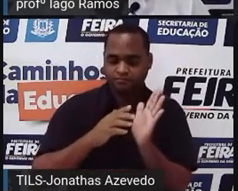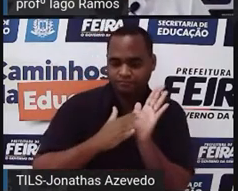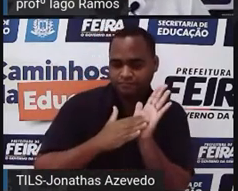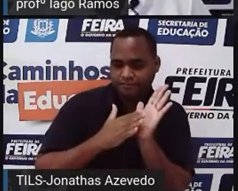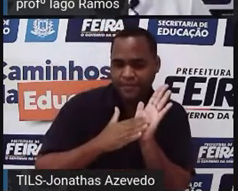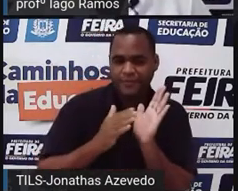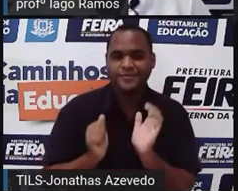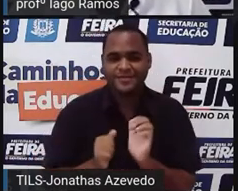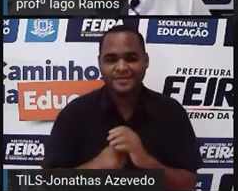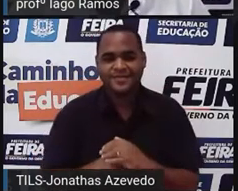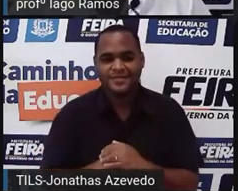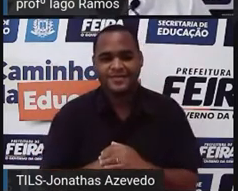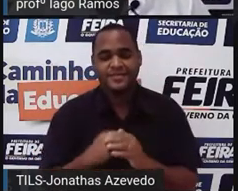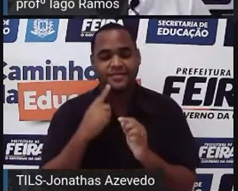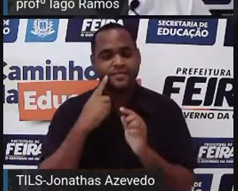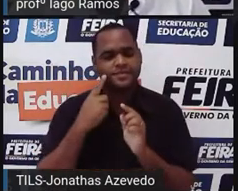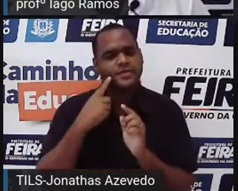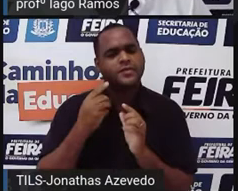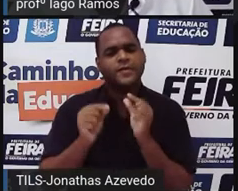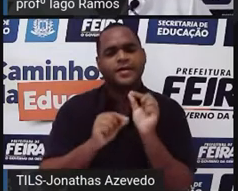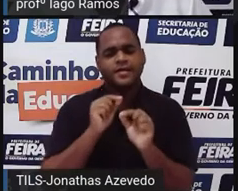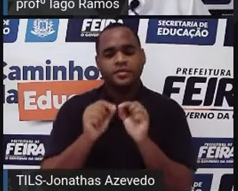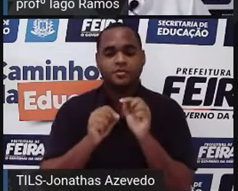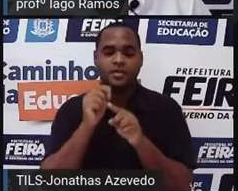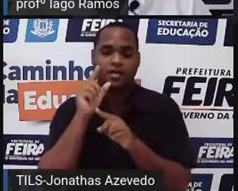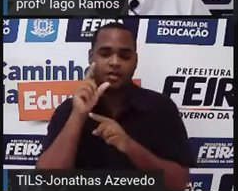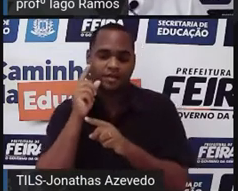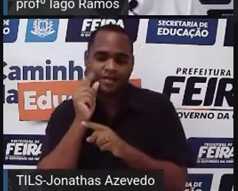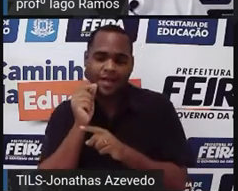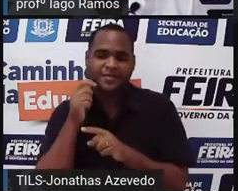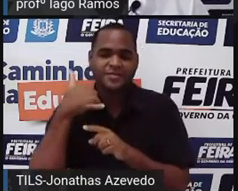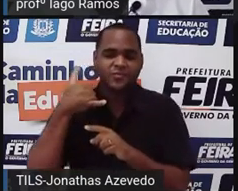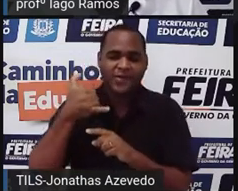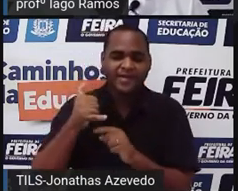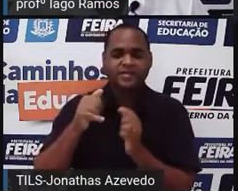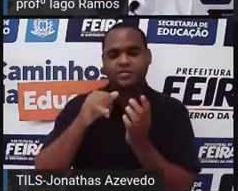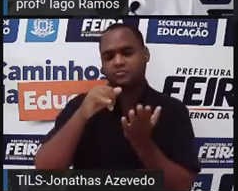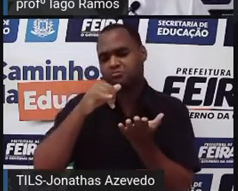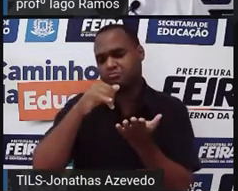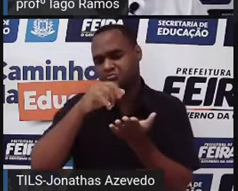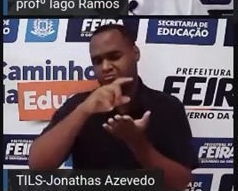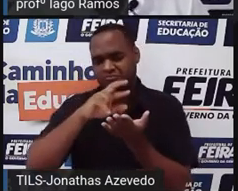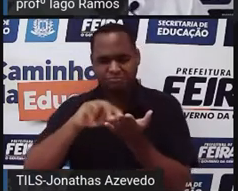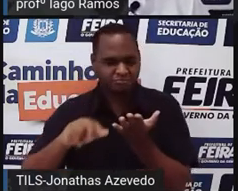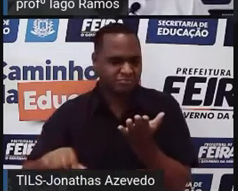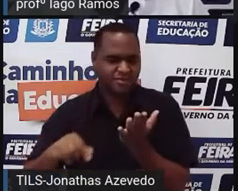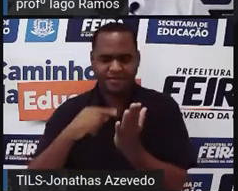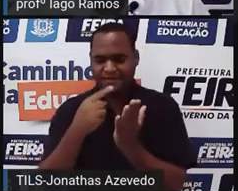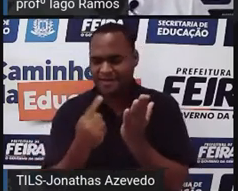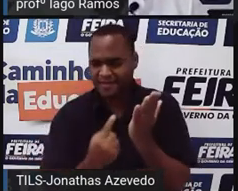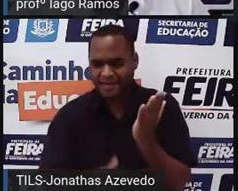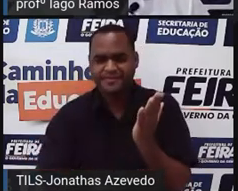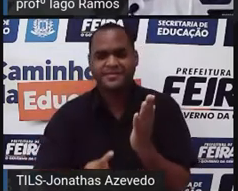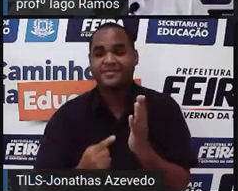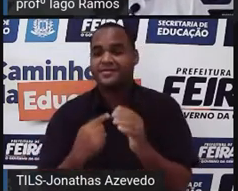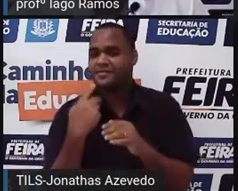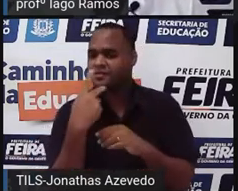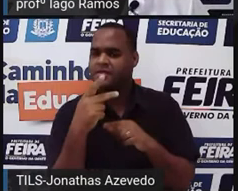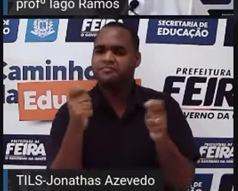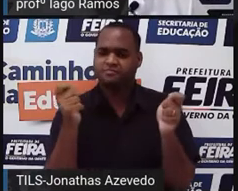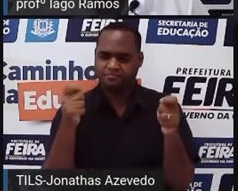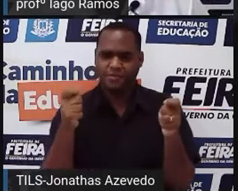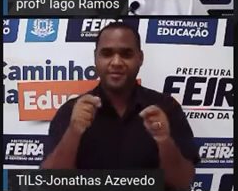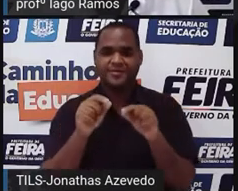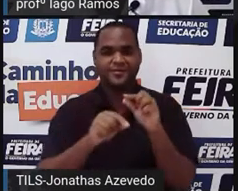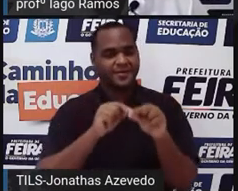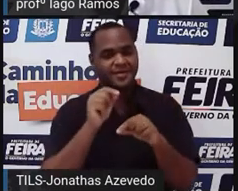caderno, lápis e borracha ou caneta, se você prefere escrever de caneta, porque bem possível, né,